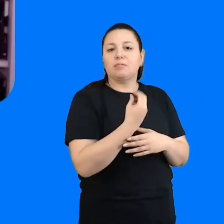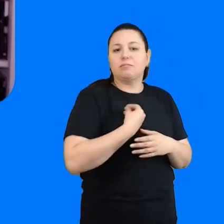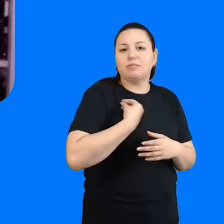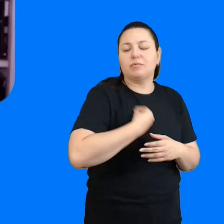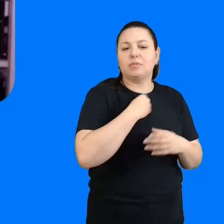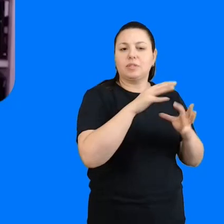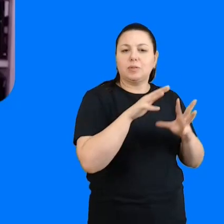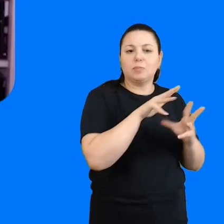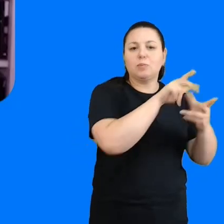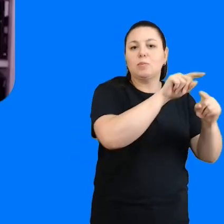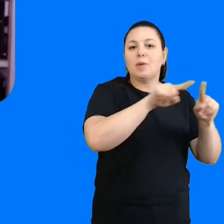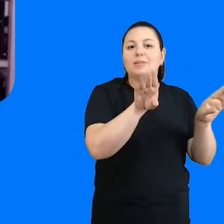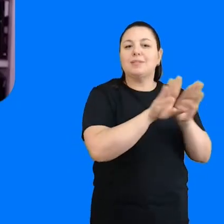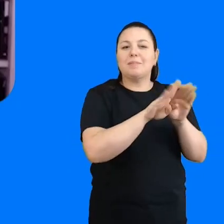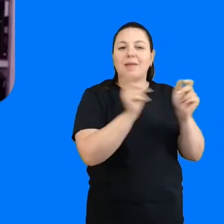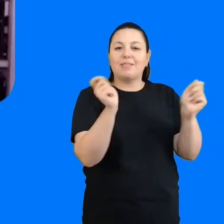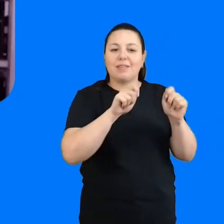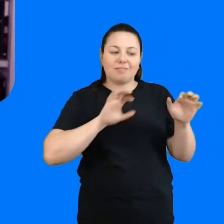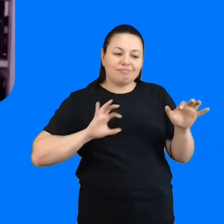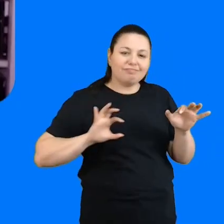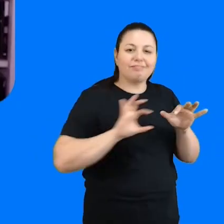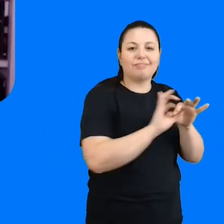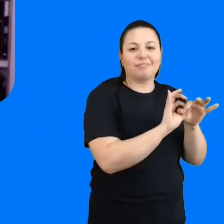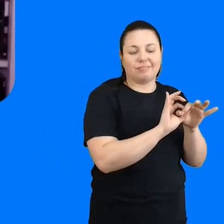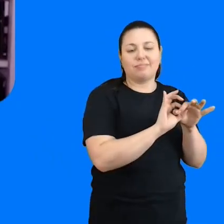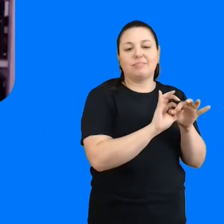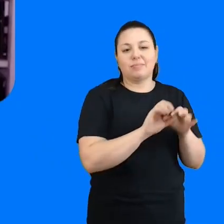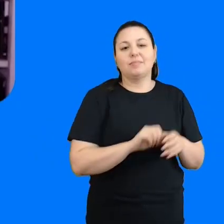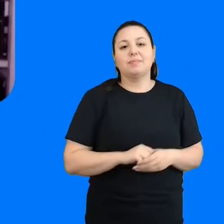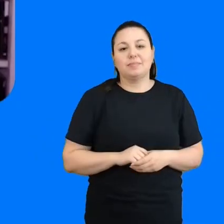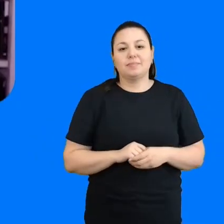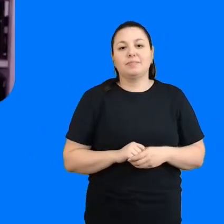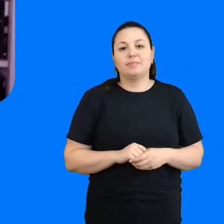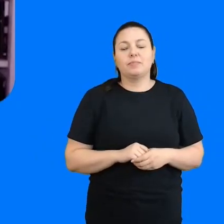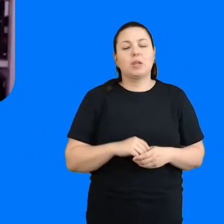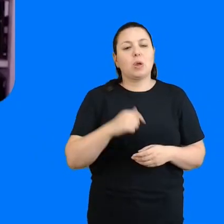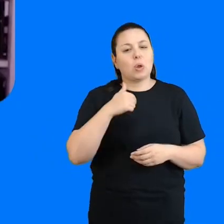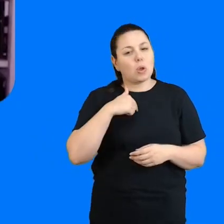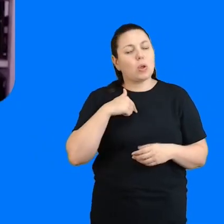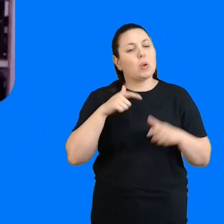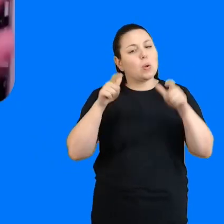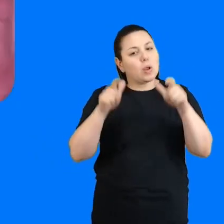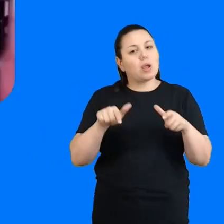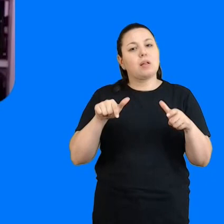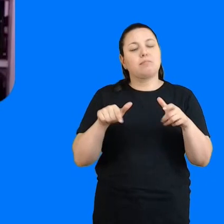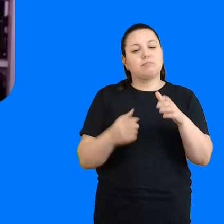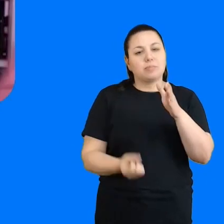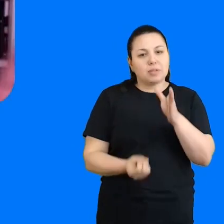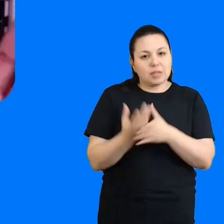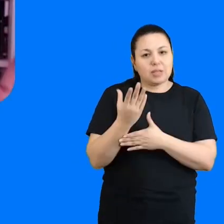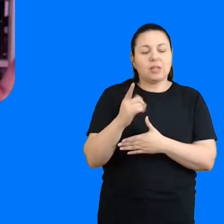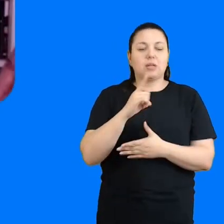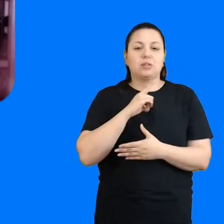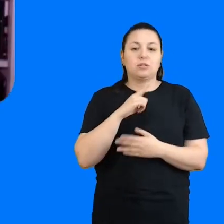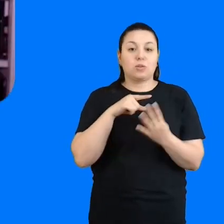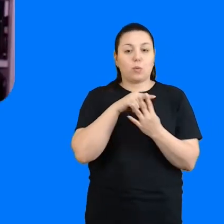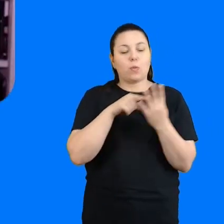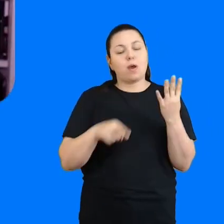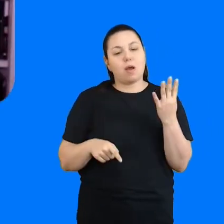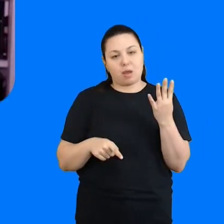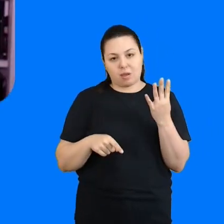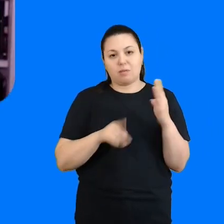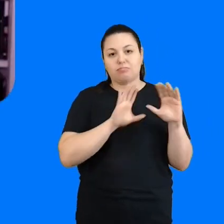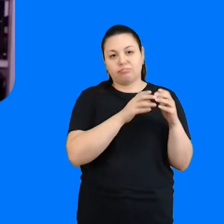outro. E então esse programa que eu criei, ele tinha 4 módulos, e